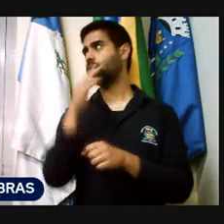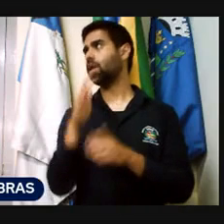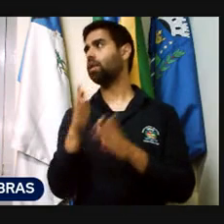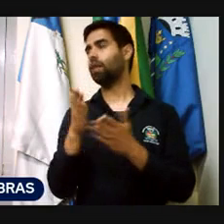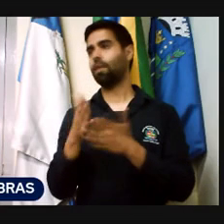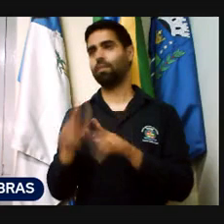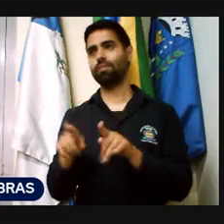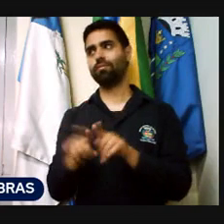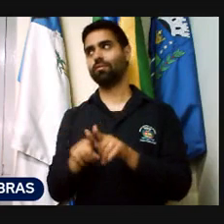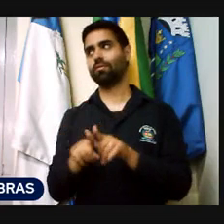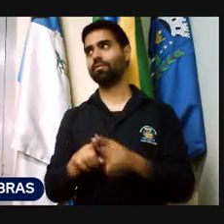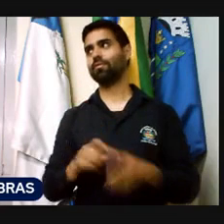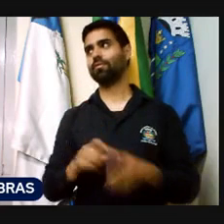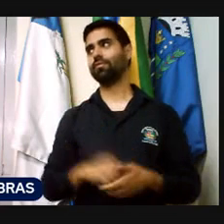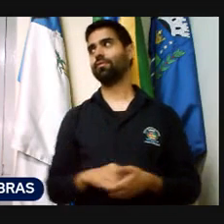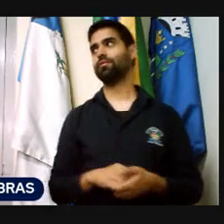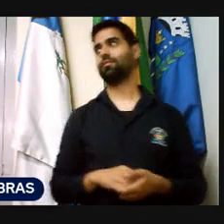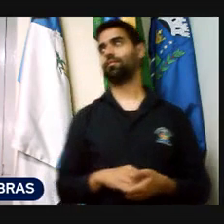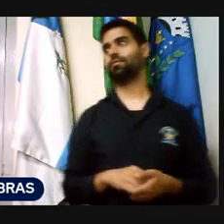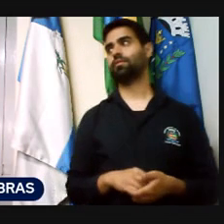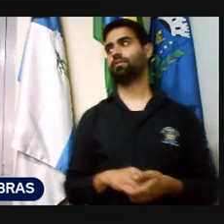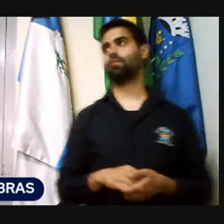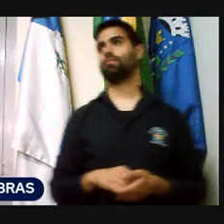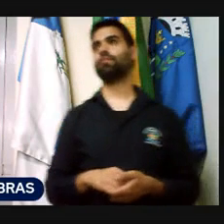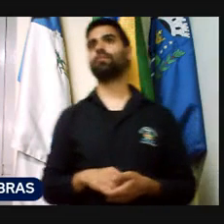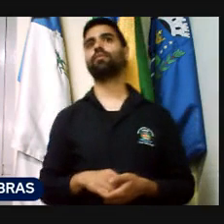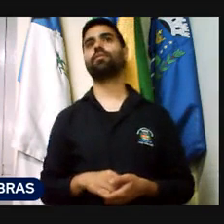isso? Então vamos votar.